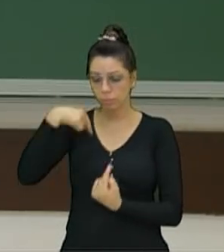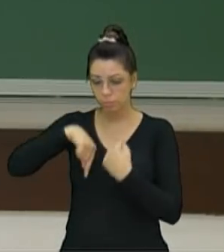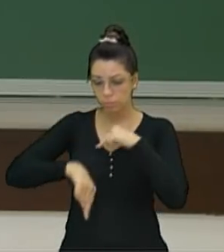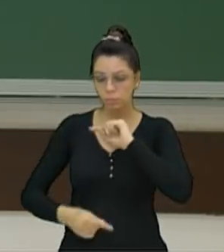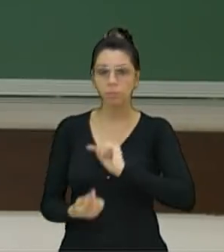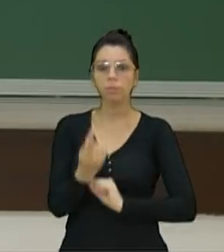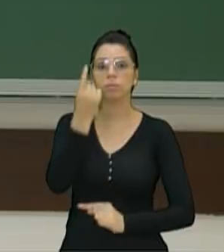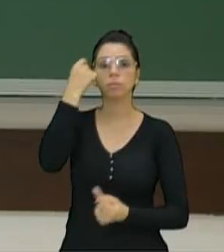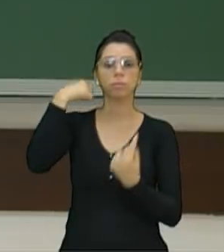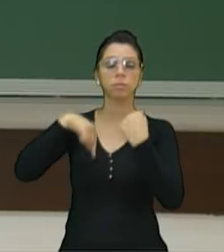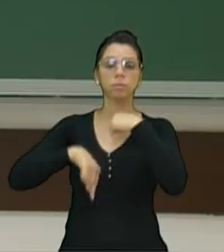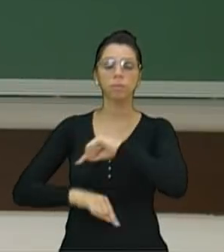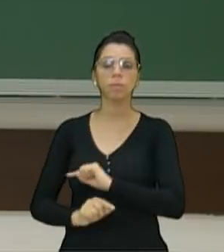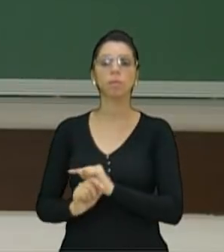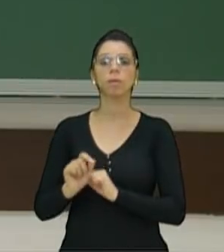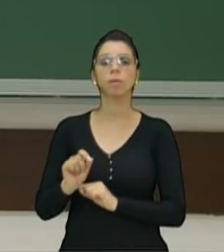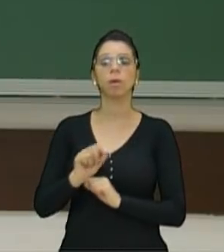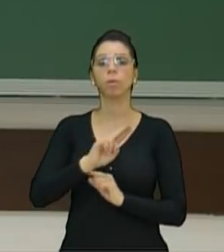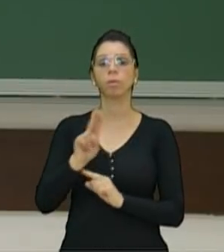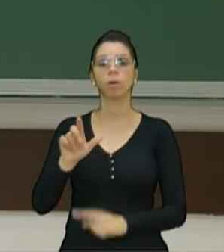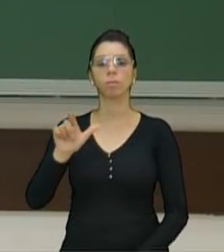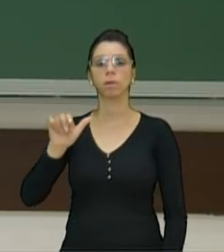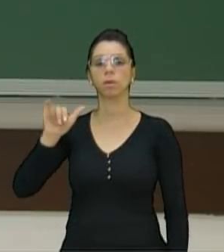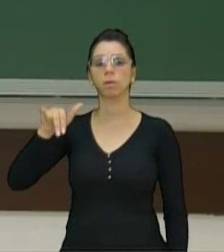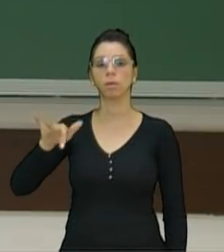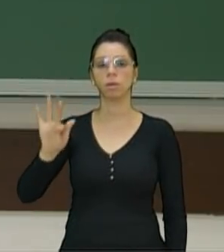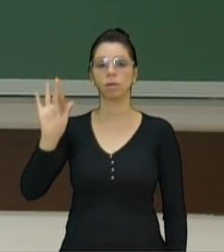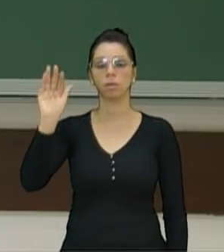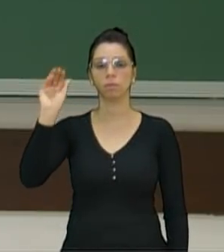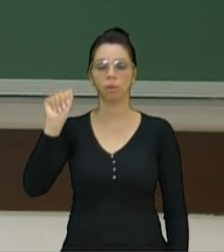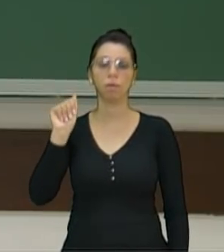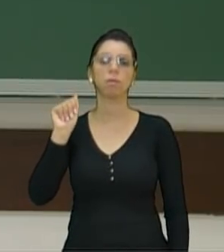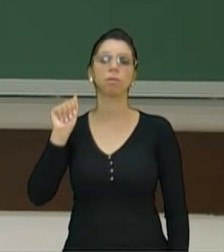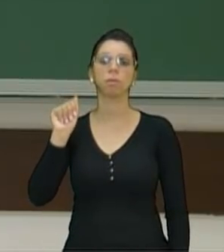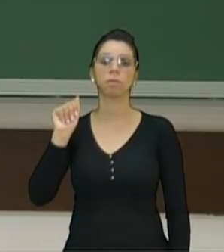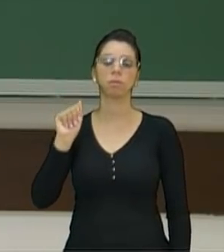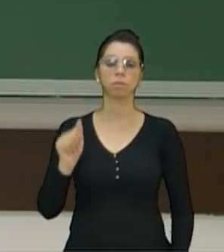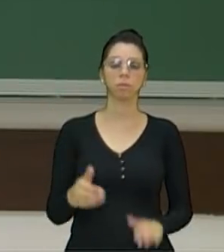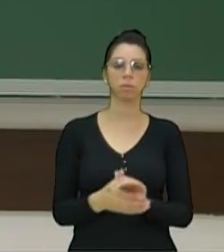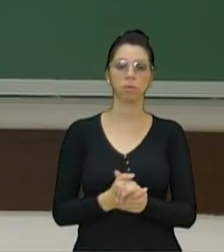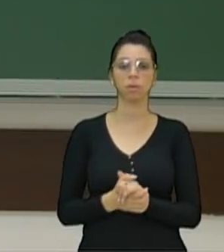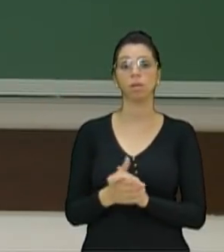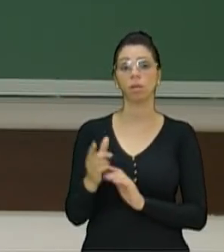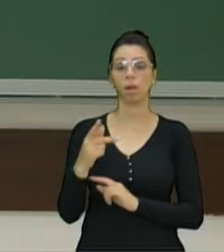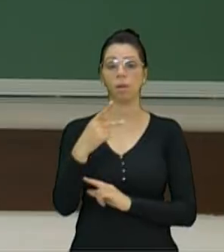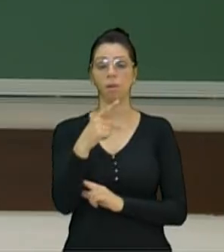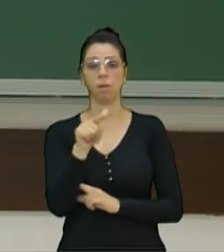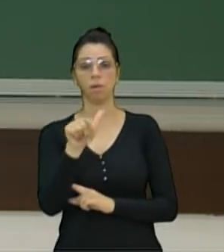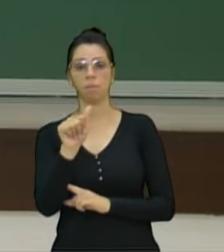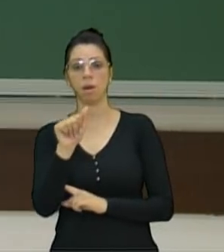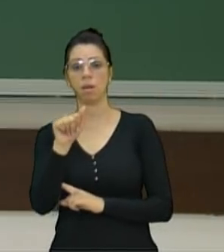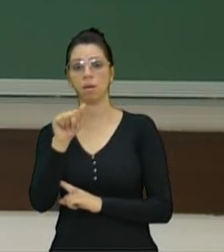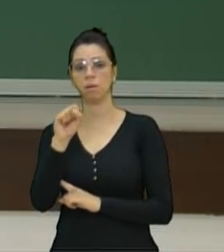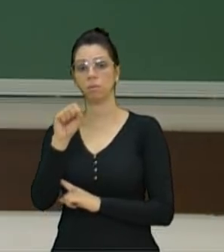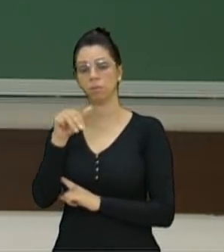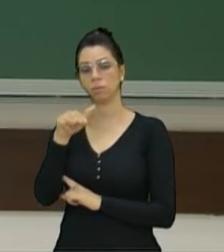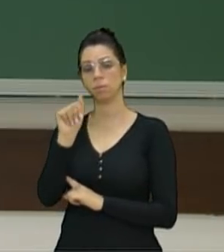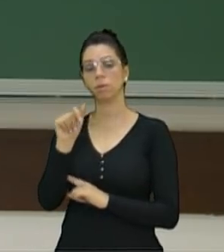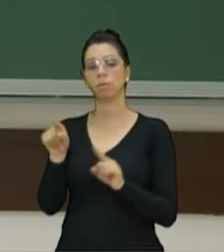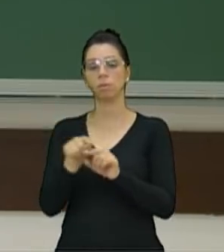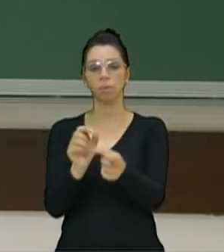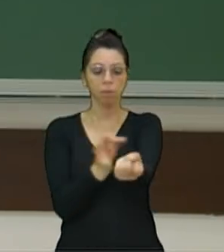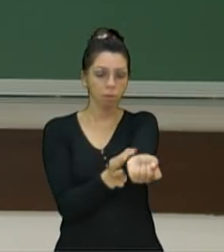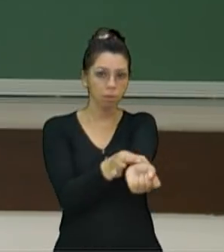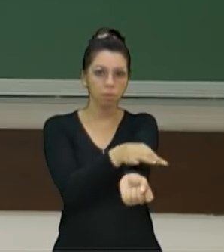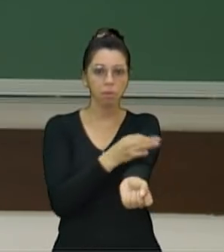de linfa, que circula dentro dos vasos linfáticos, nada mais é do que plasma e glóbulos brancos, tá? Então essa é a diferença